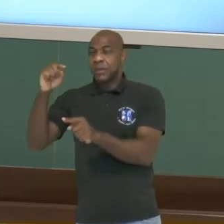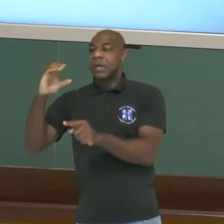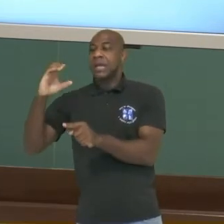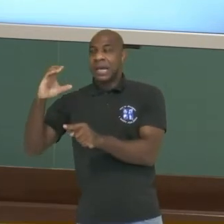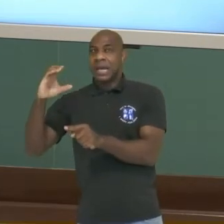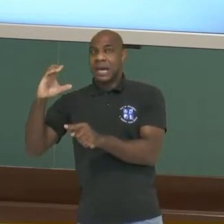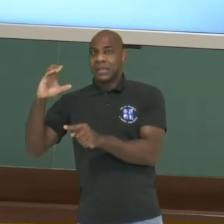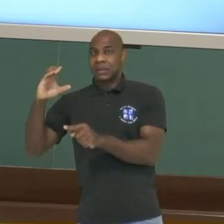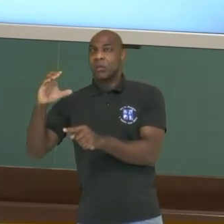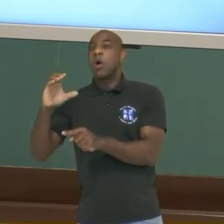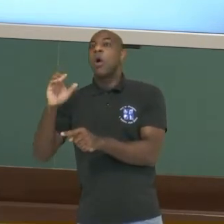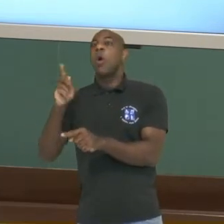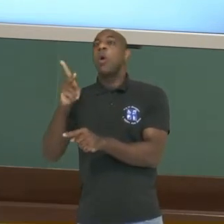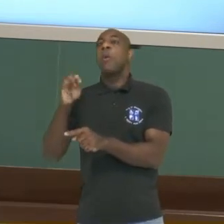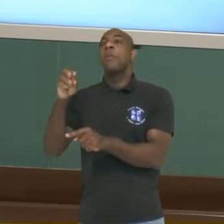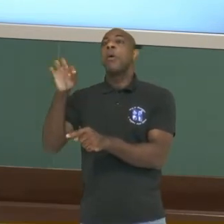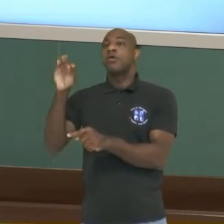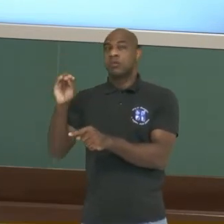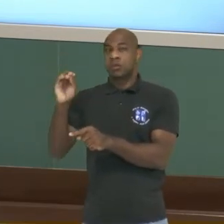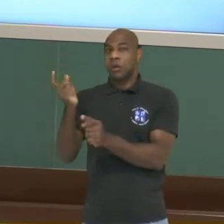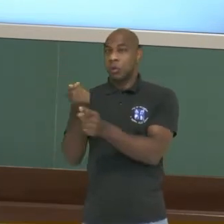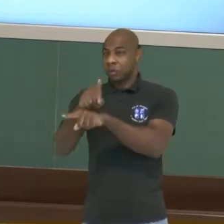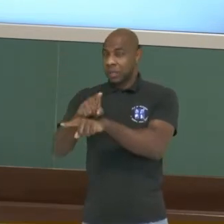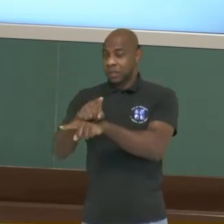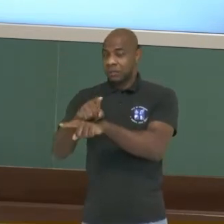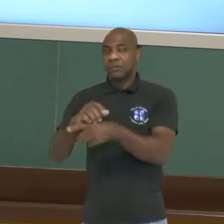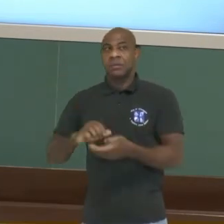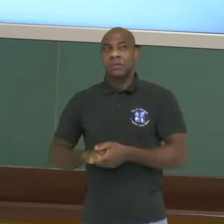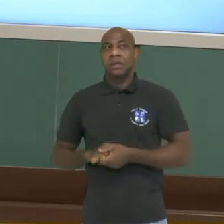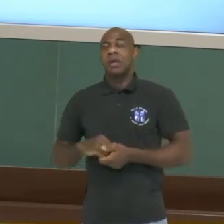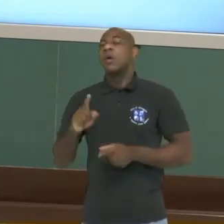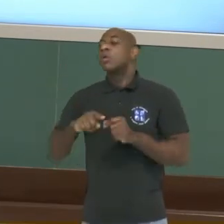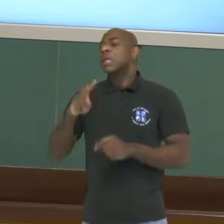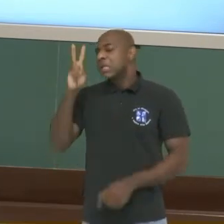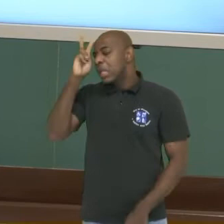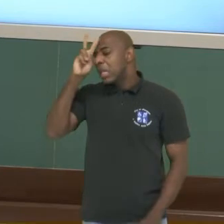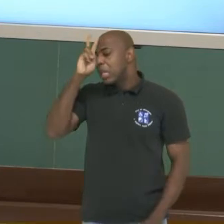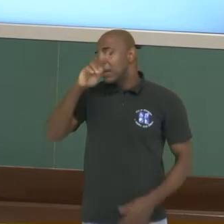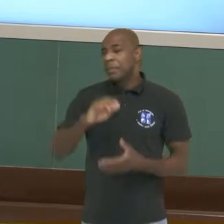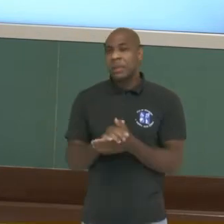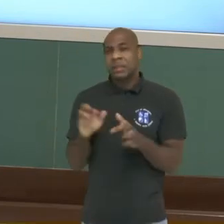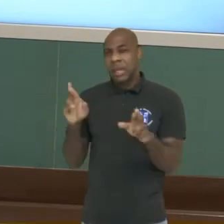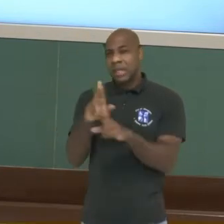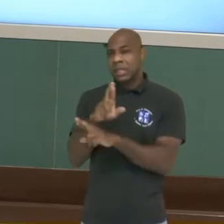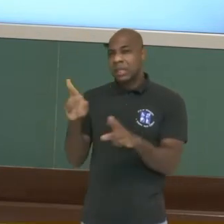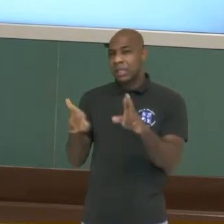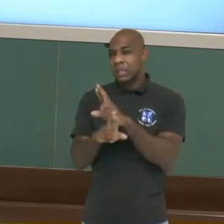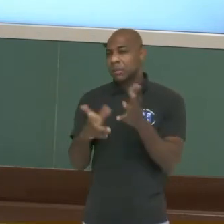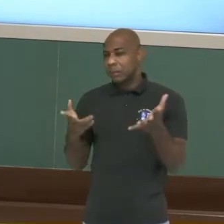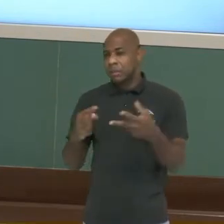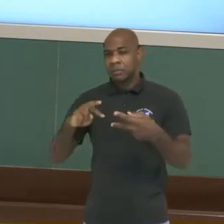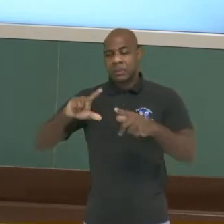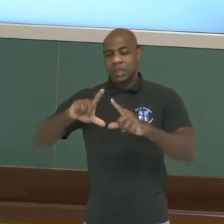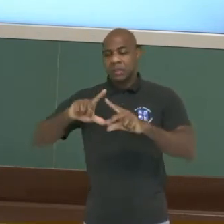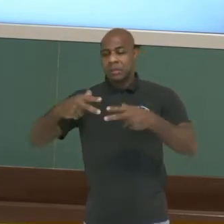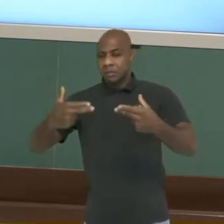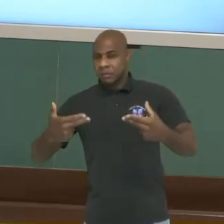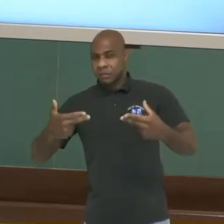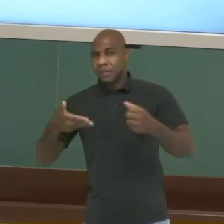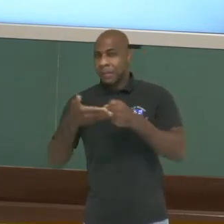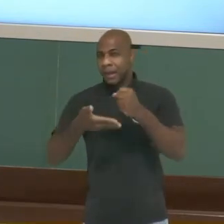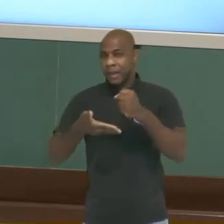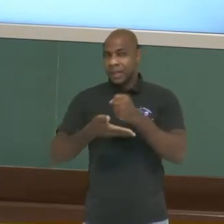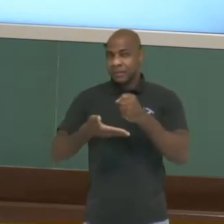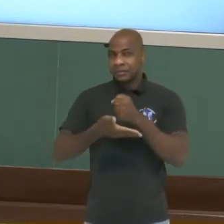oposto. Tendo cateto oposto e cateto adjacente, o que lembra para nós das relações trigonométricas básicas de um triângulo